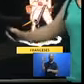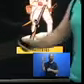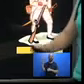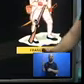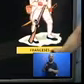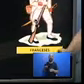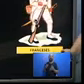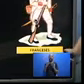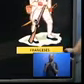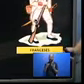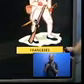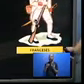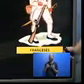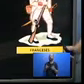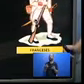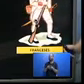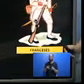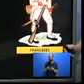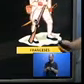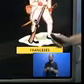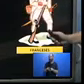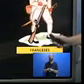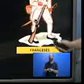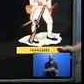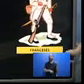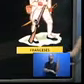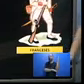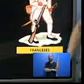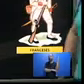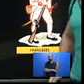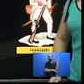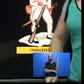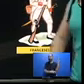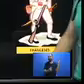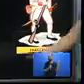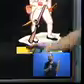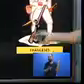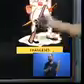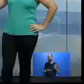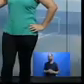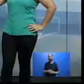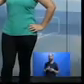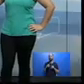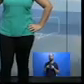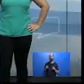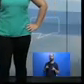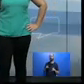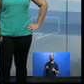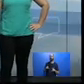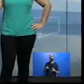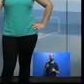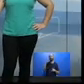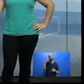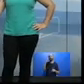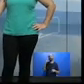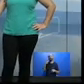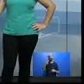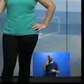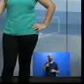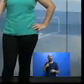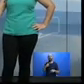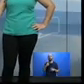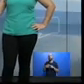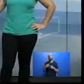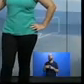queriam pau-brasil, né? Os portugueses falaram, mas por que só os franceses falavam por que só português